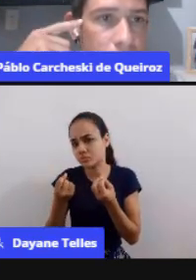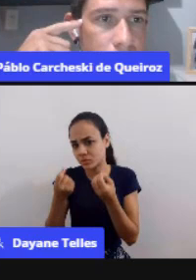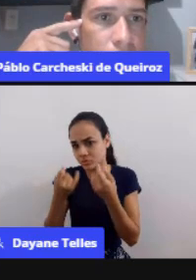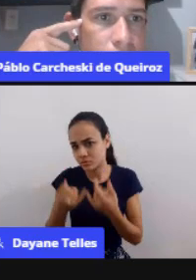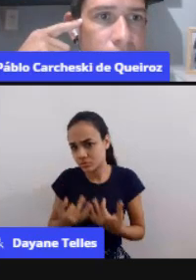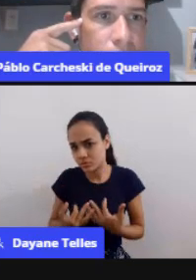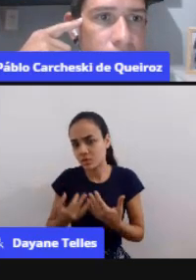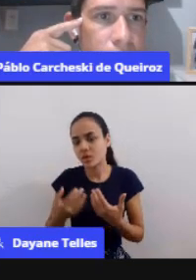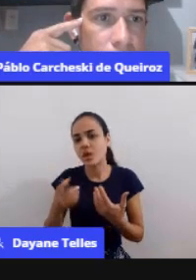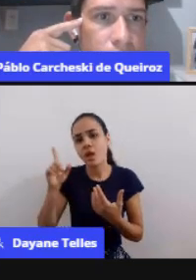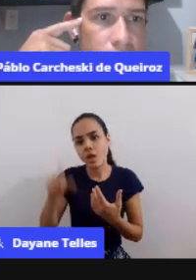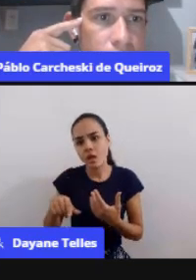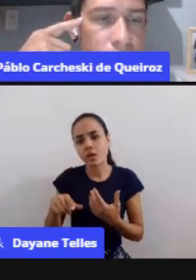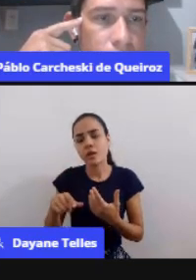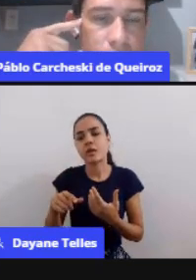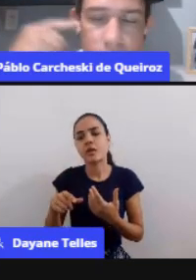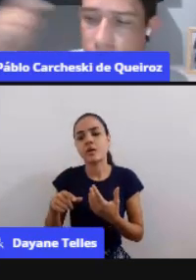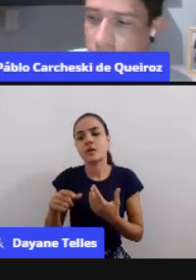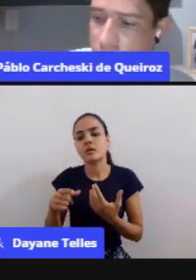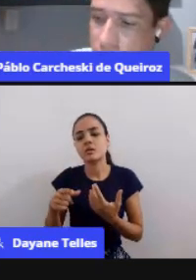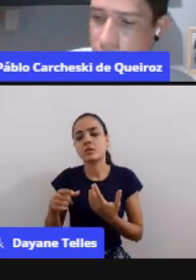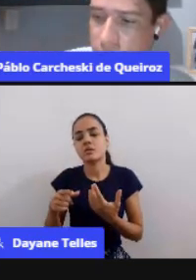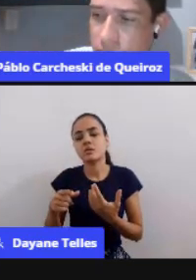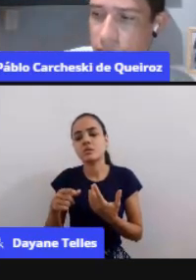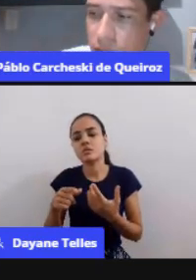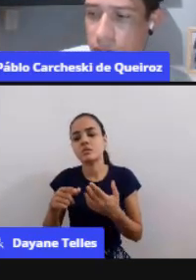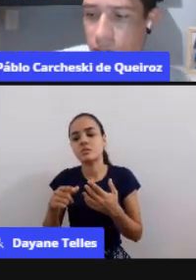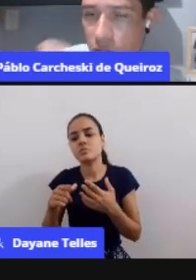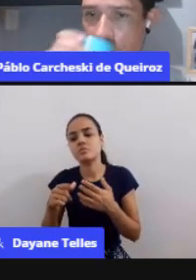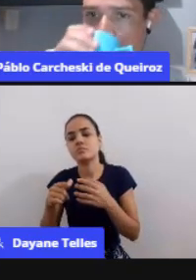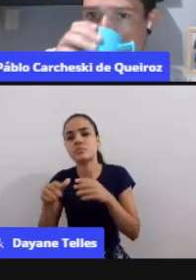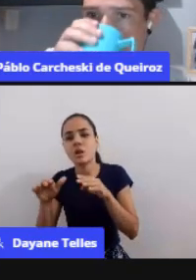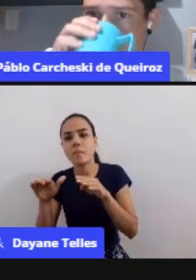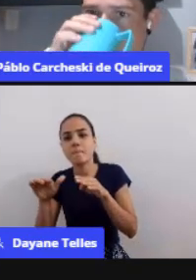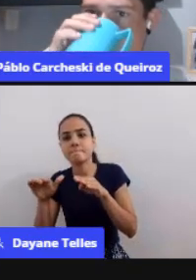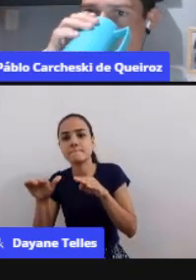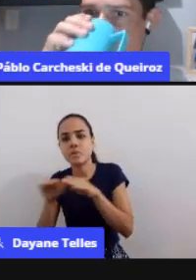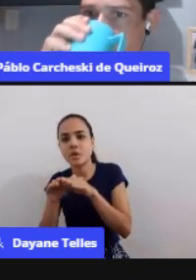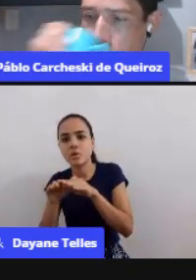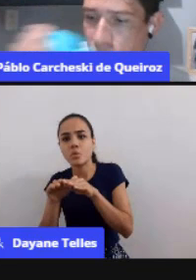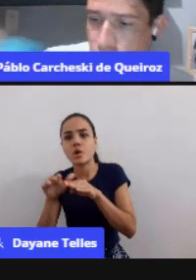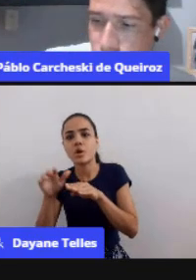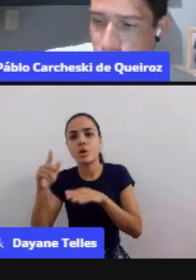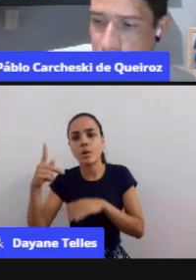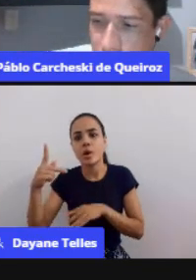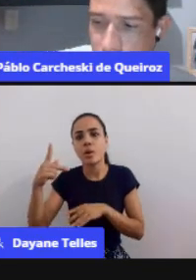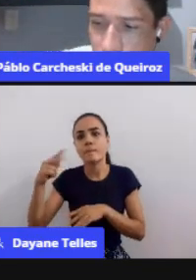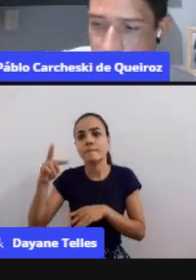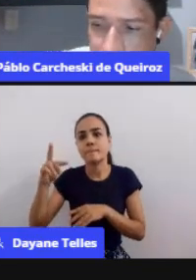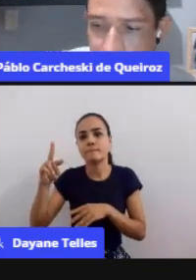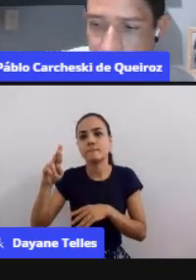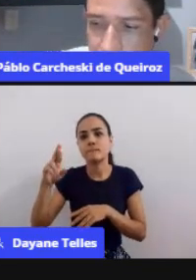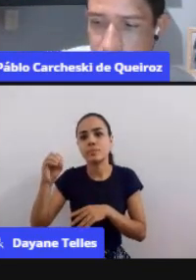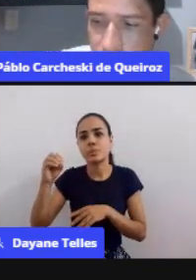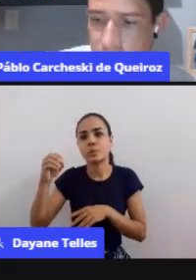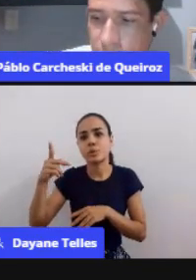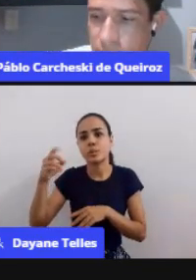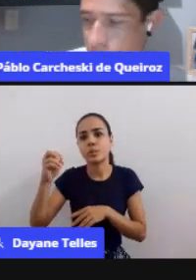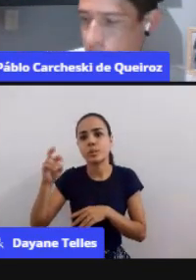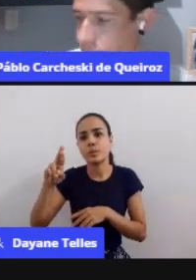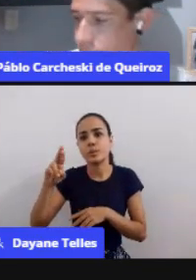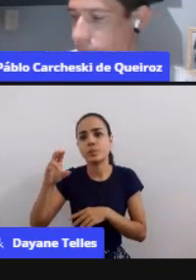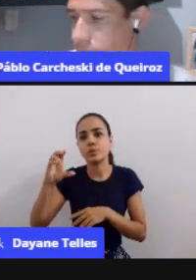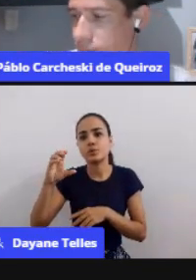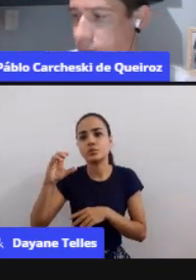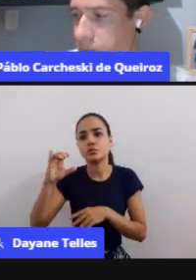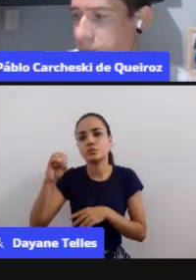inversamente proporcional? Quer dizer, como que nós podemos analisar, então, um pouco essa fatura de água que todos nós recebemos aí todos